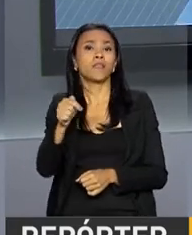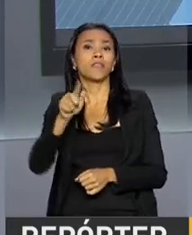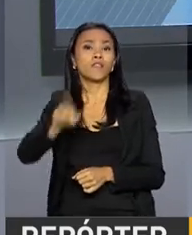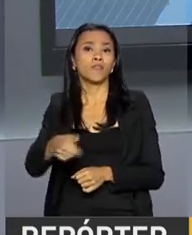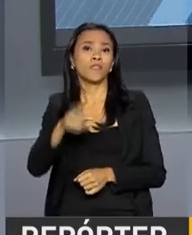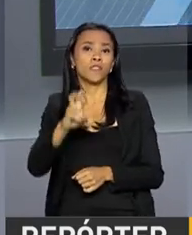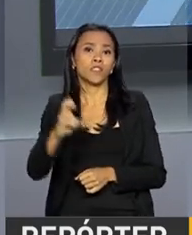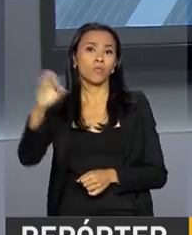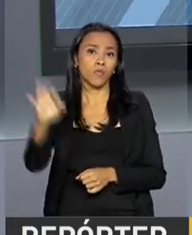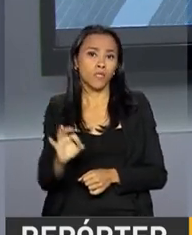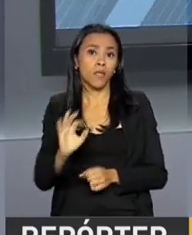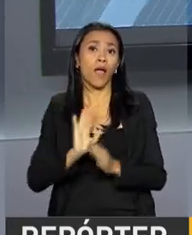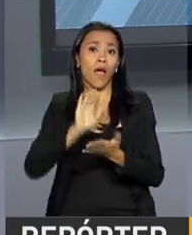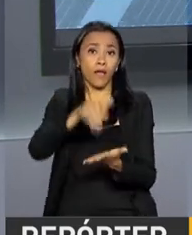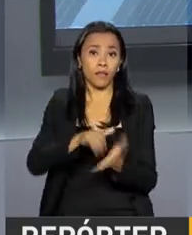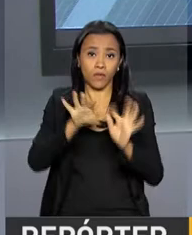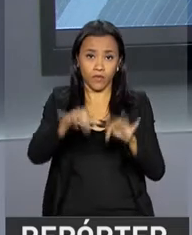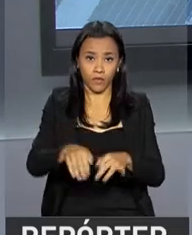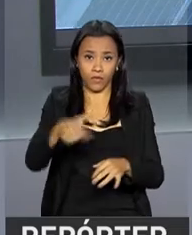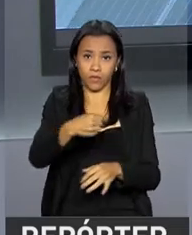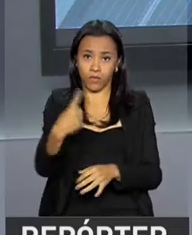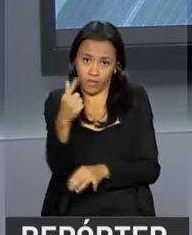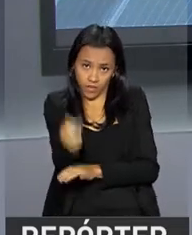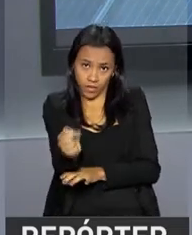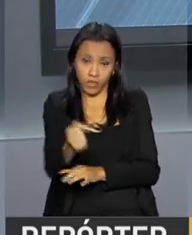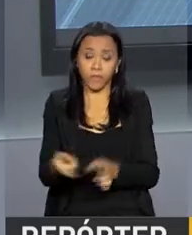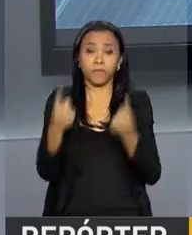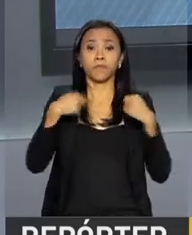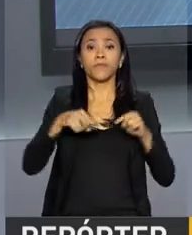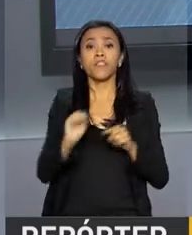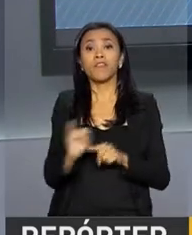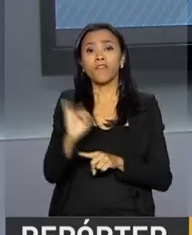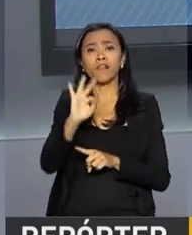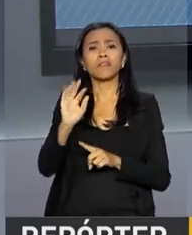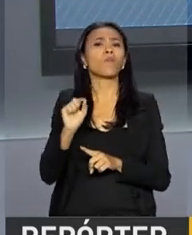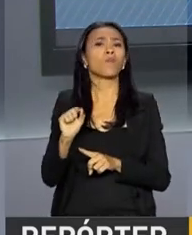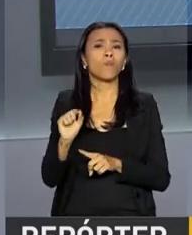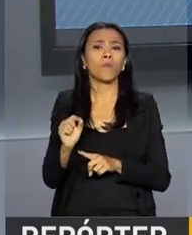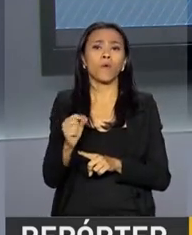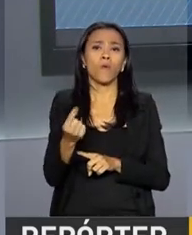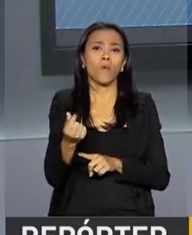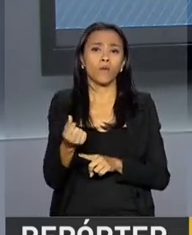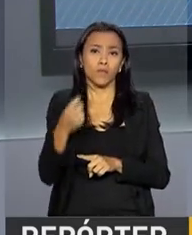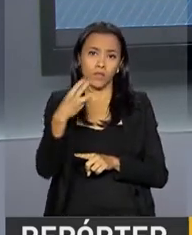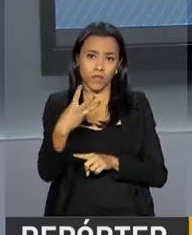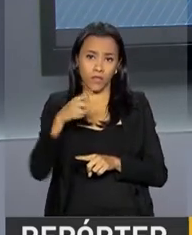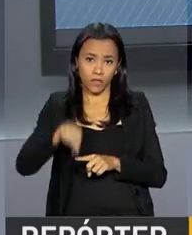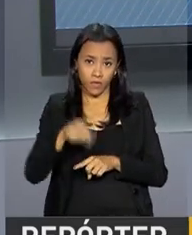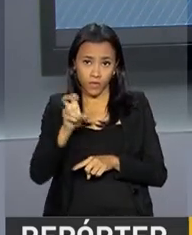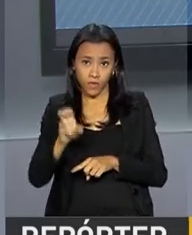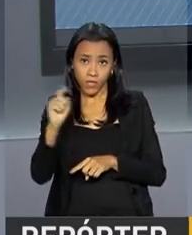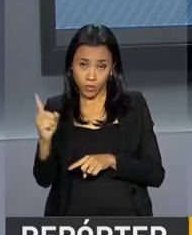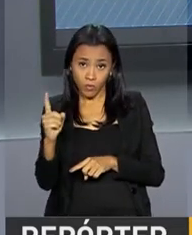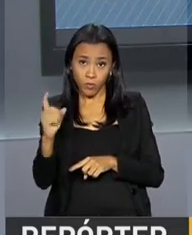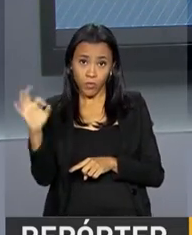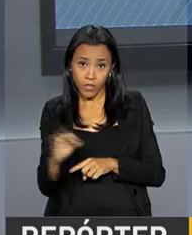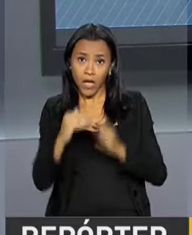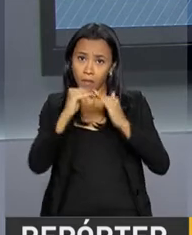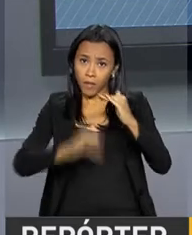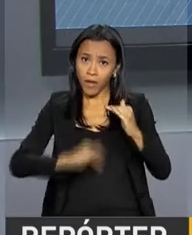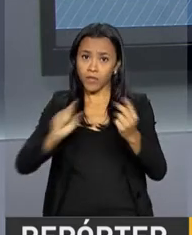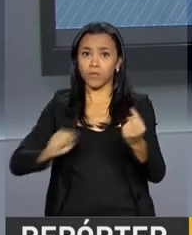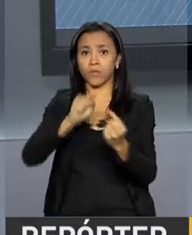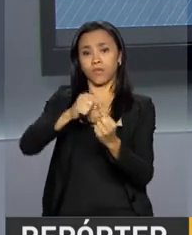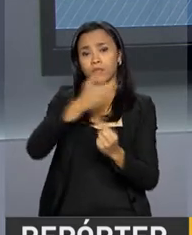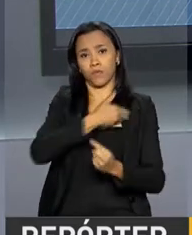o final de 2017 a expectativa de inflação ficou em 3,51 por cento bem abaixo da meta